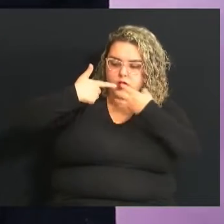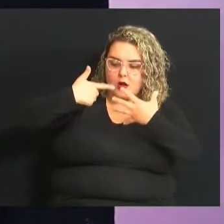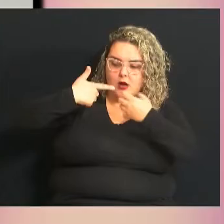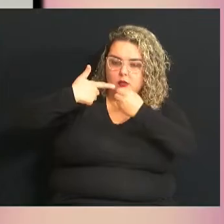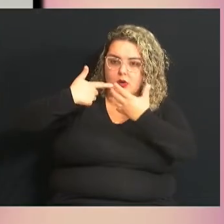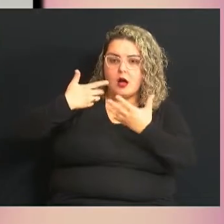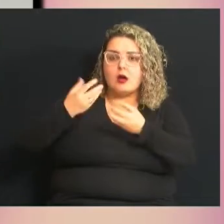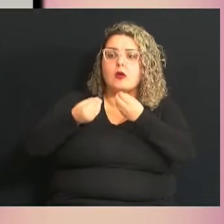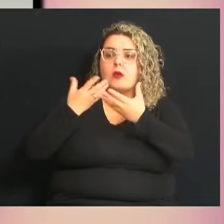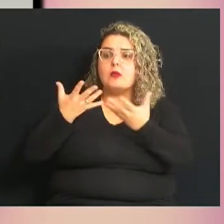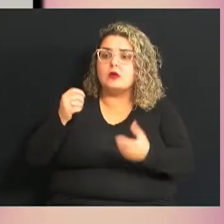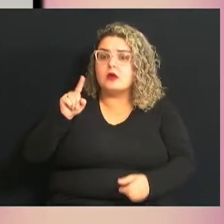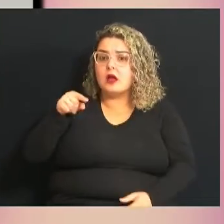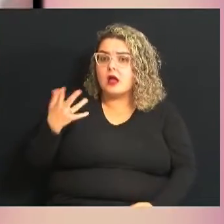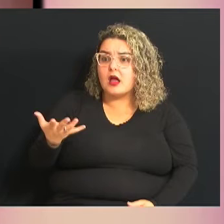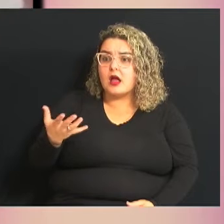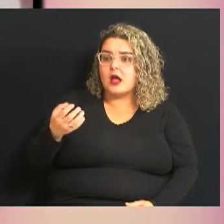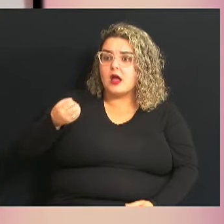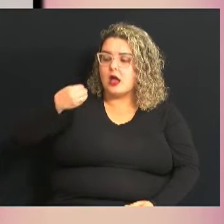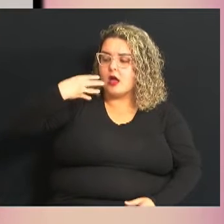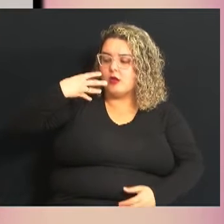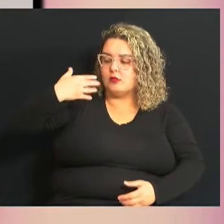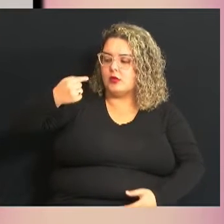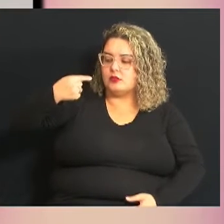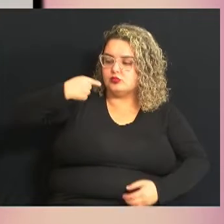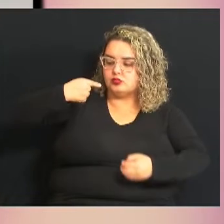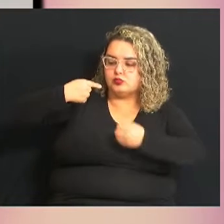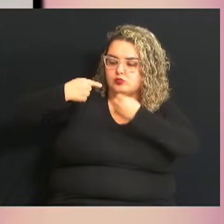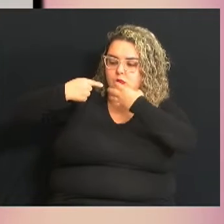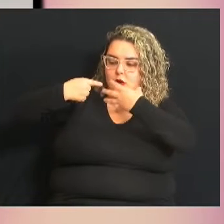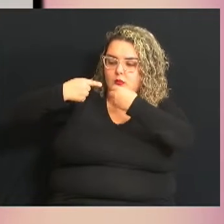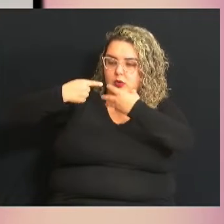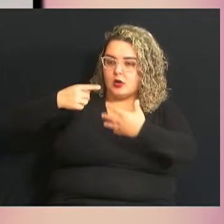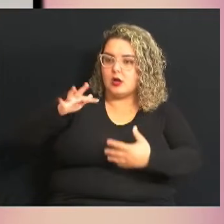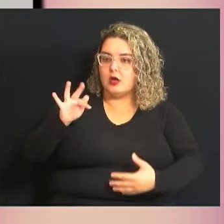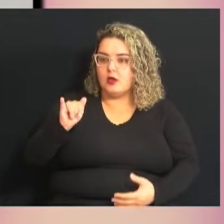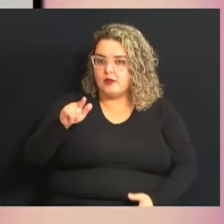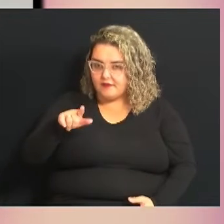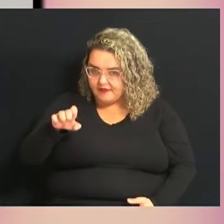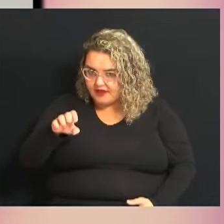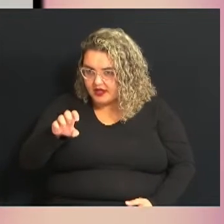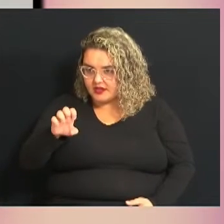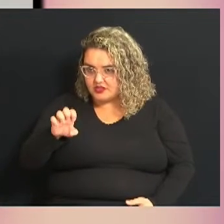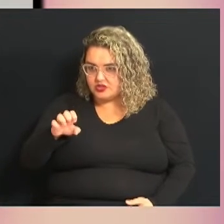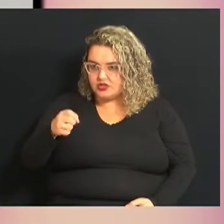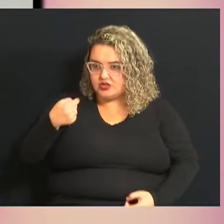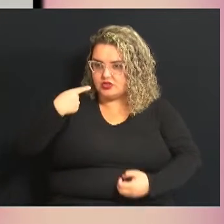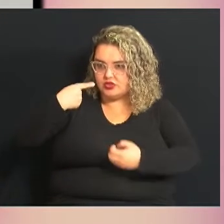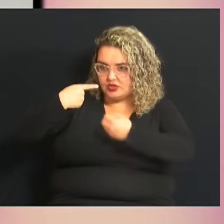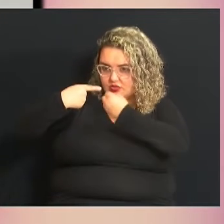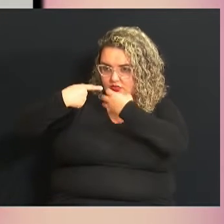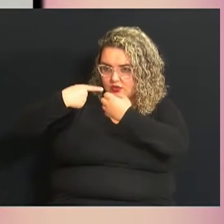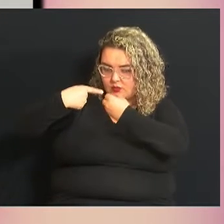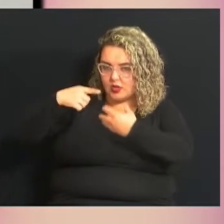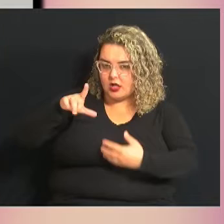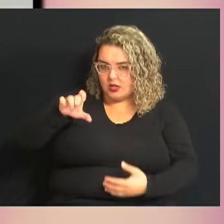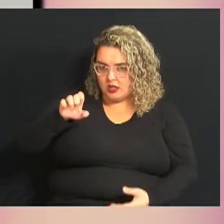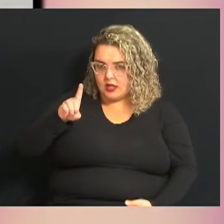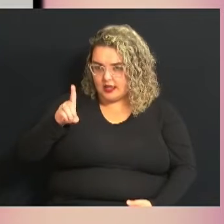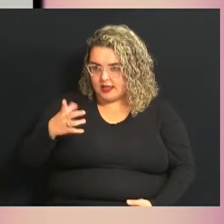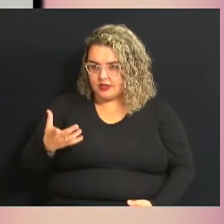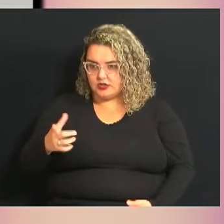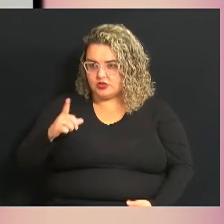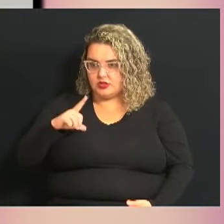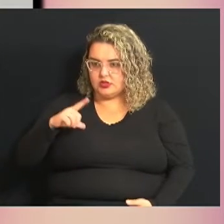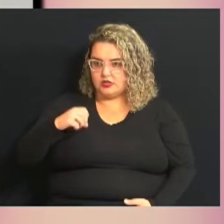é? Essa luz é um feixe de luz, né? De um LED, né? Que tem uma onda,